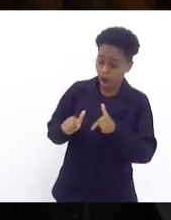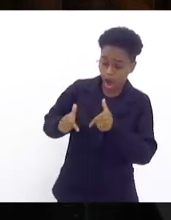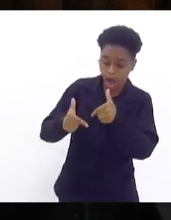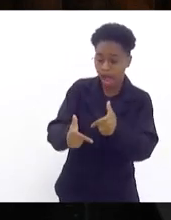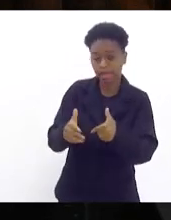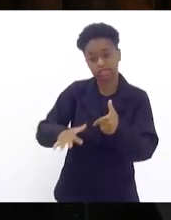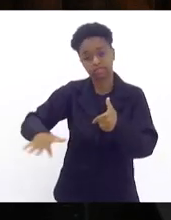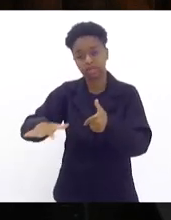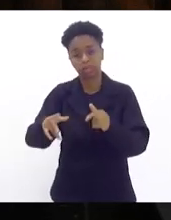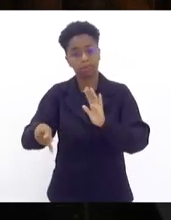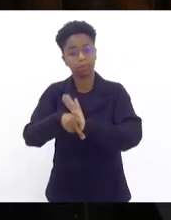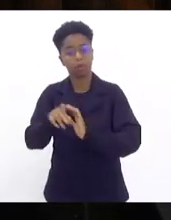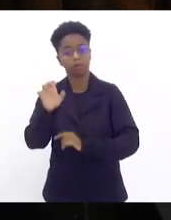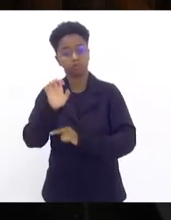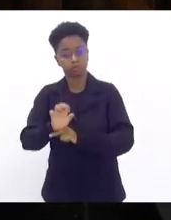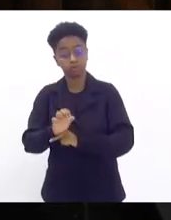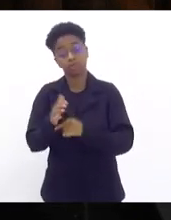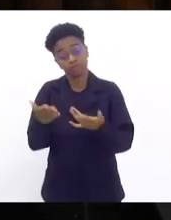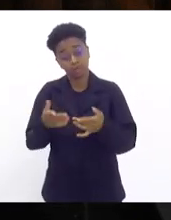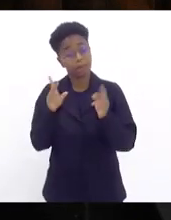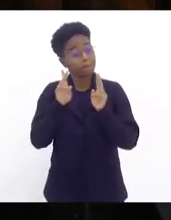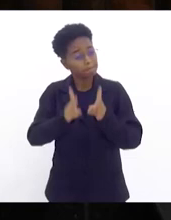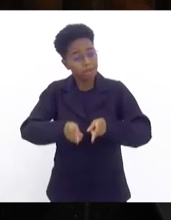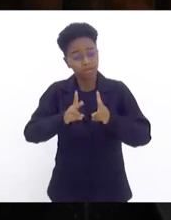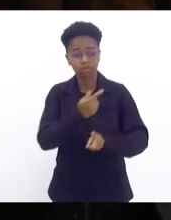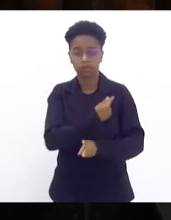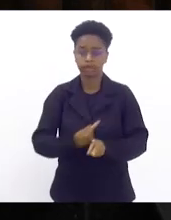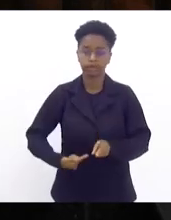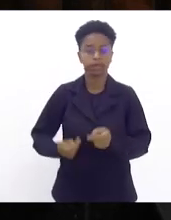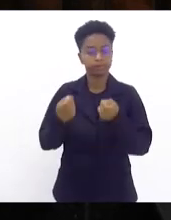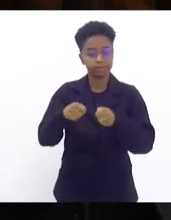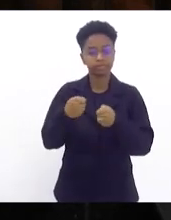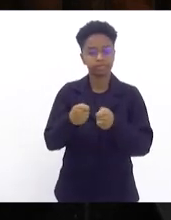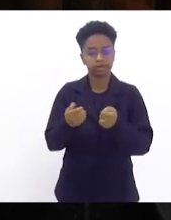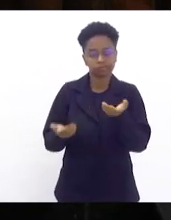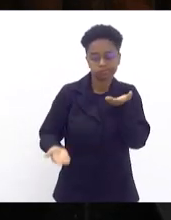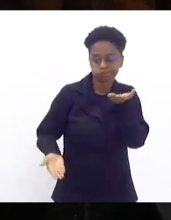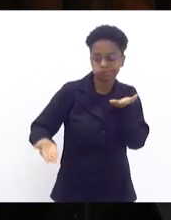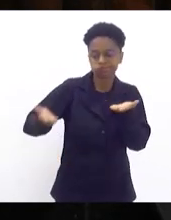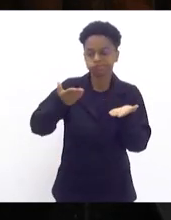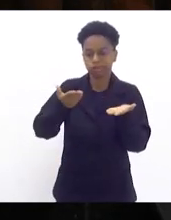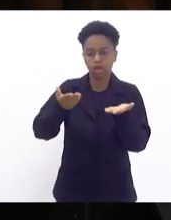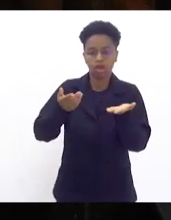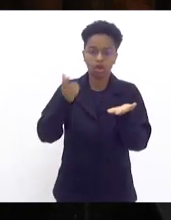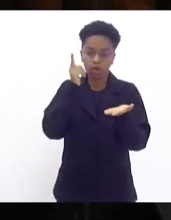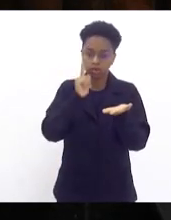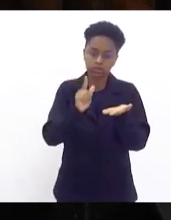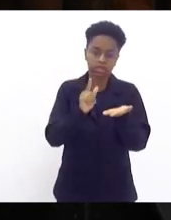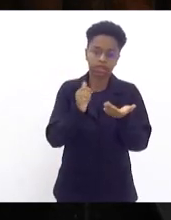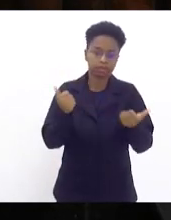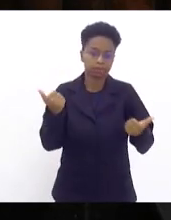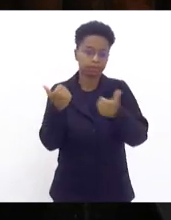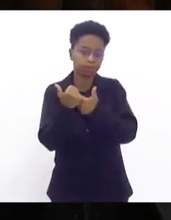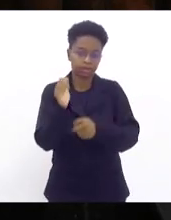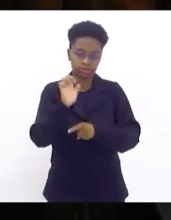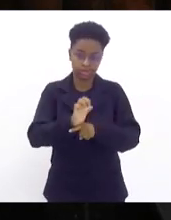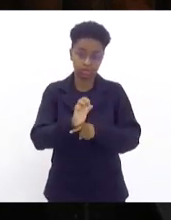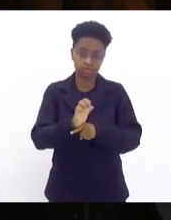esse mesmo governo compensar os estados pelas perdas e eu pergunto